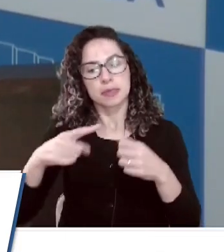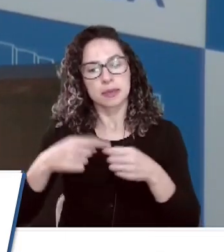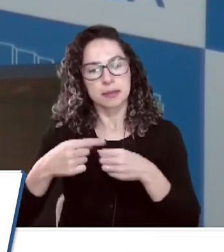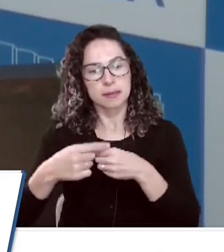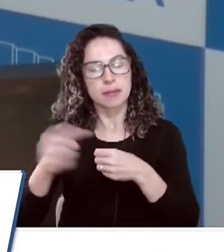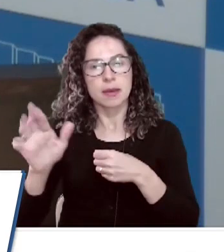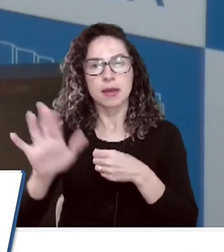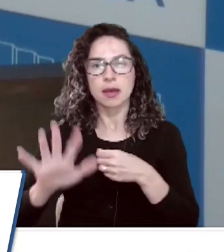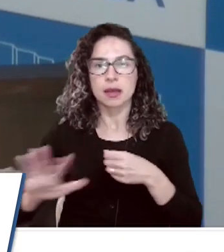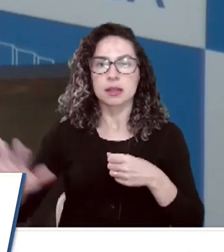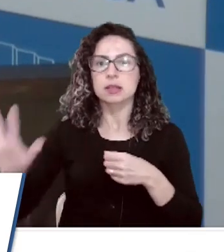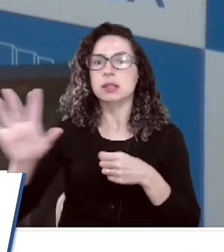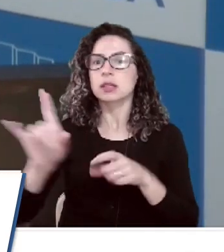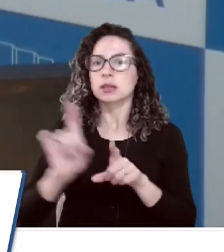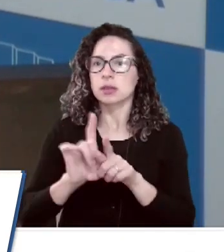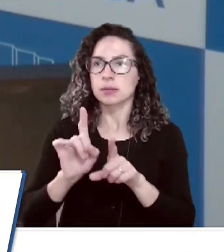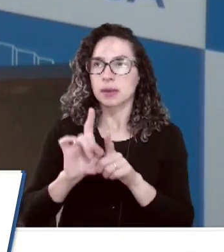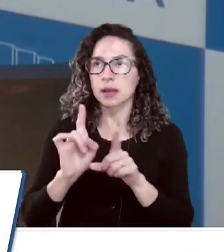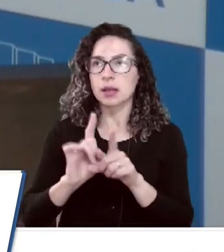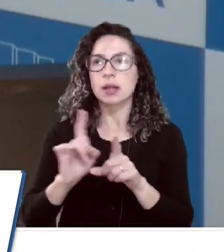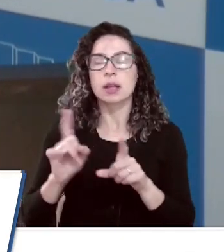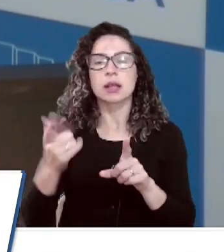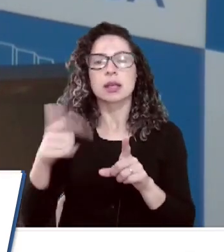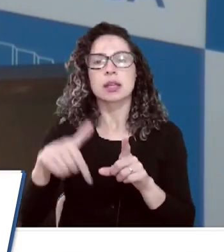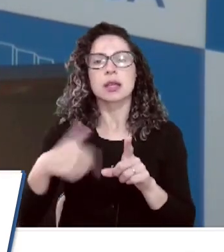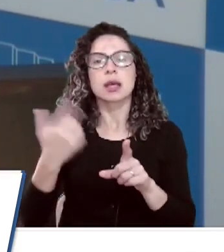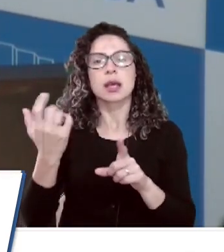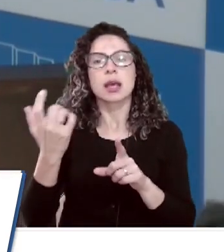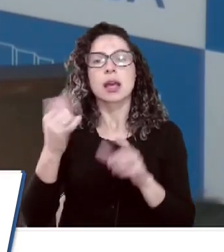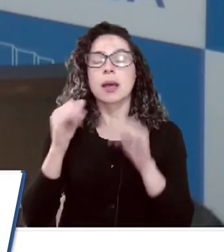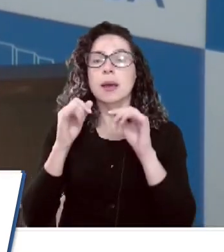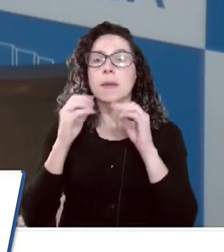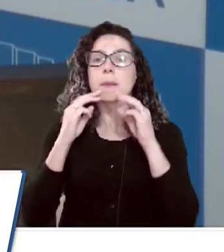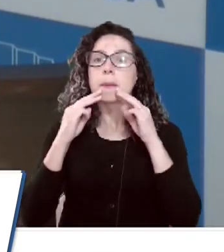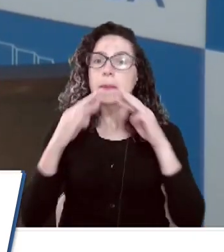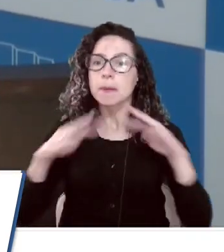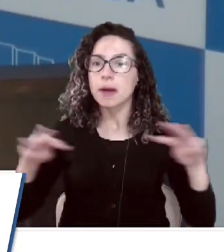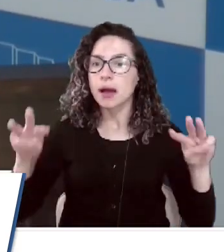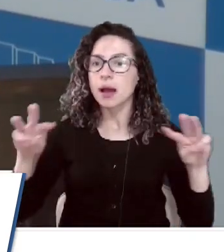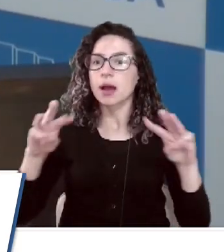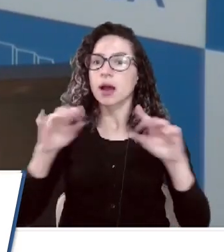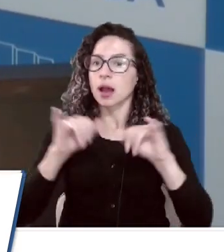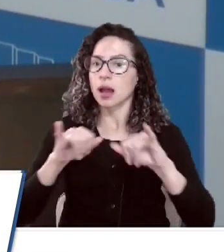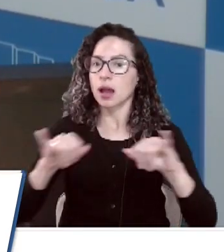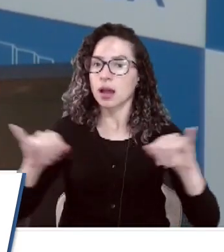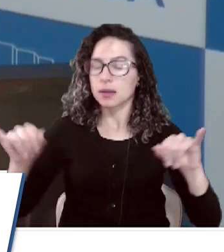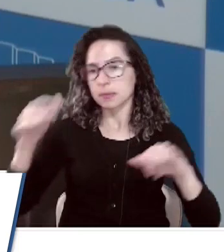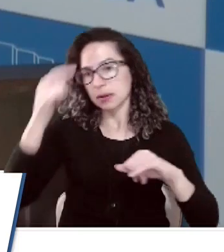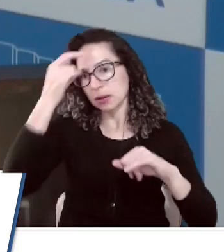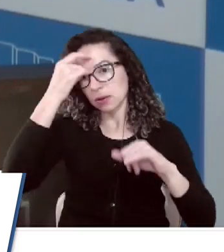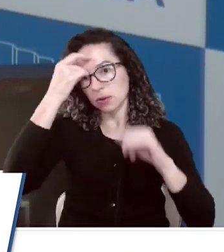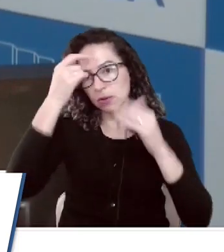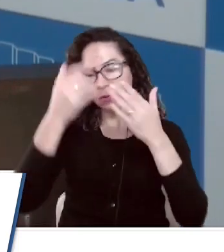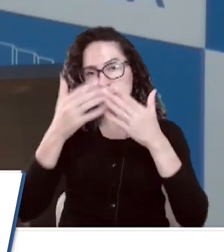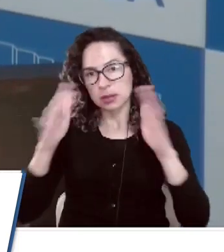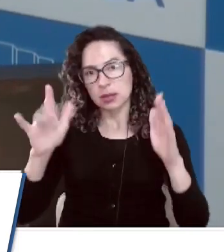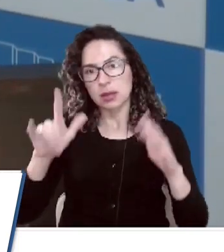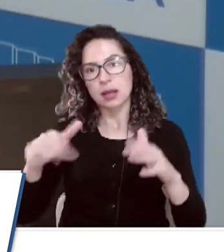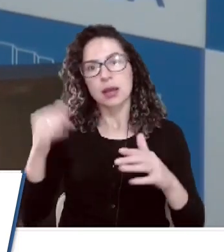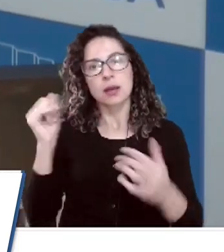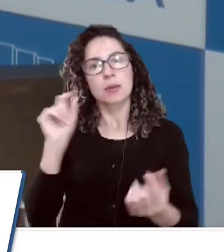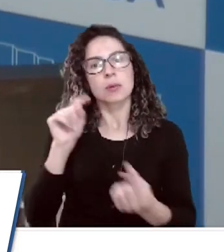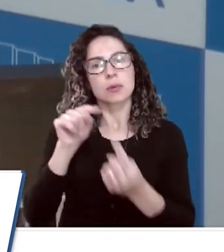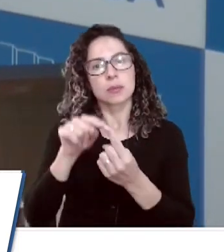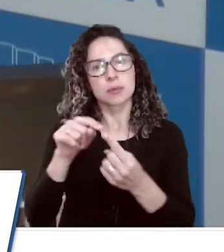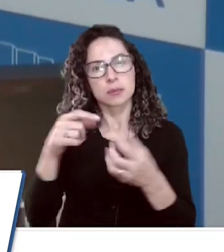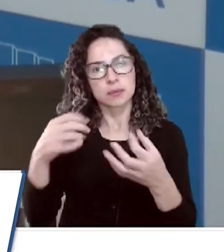que o pilar da publicidade e da campanha de conscientização, ela foi atingida